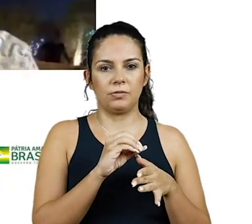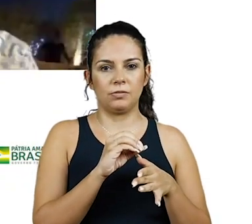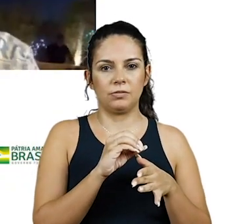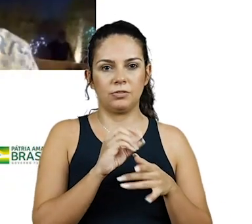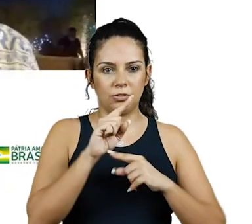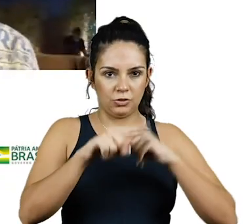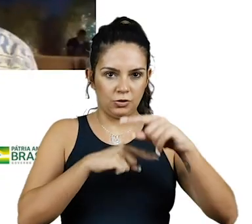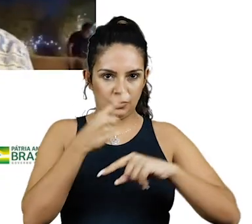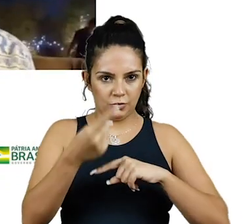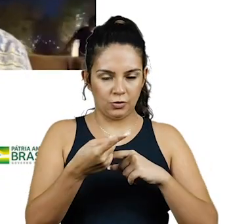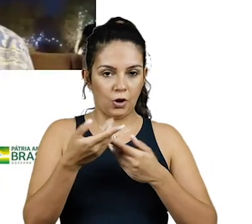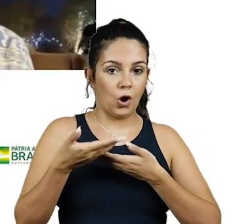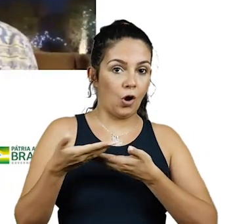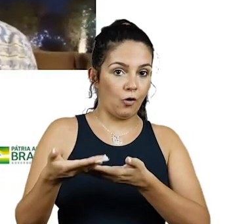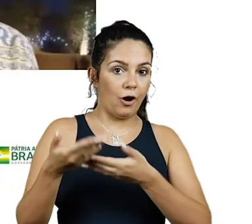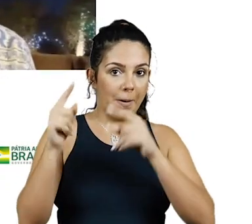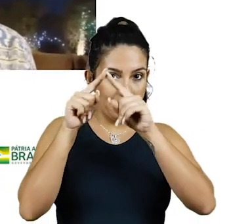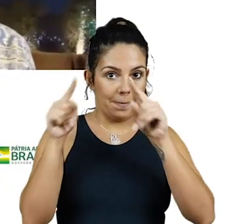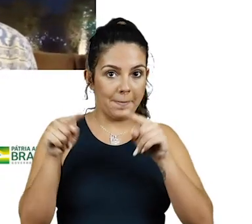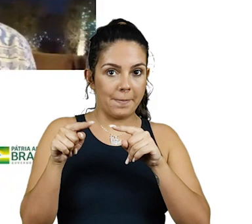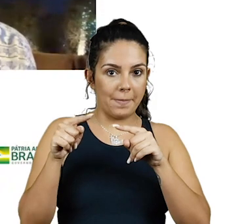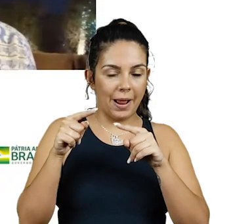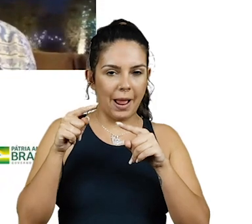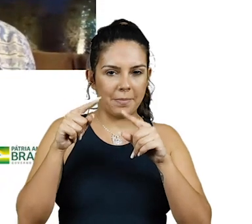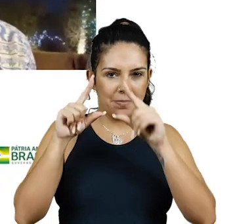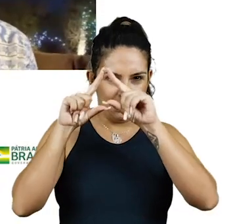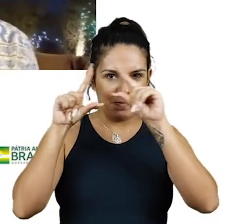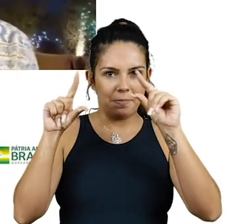e logo depois a Bandeirantes me convidou para trabalhar,